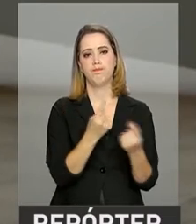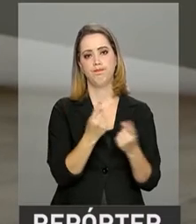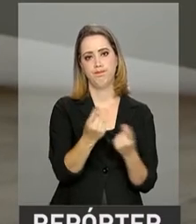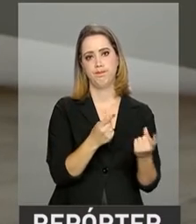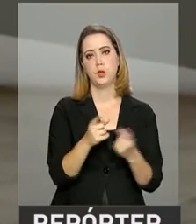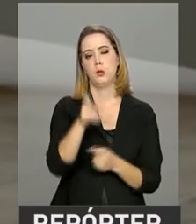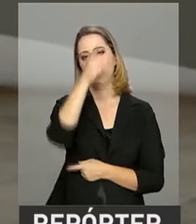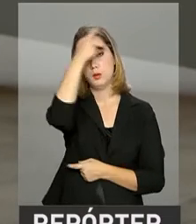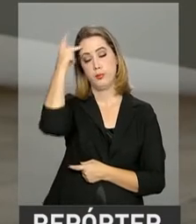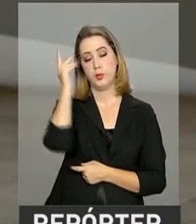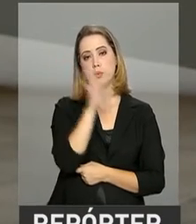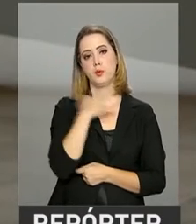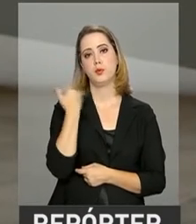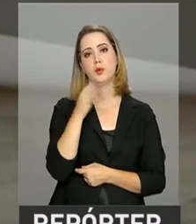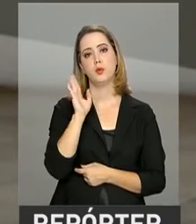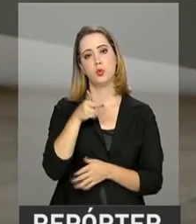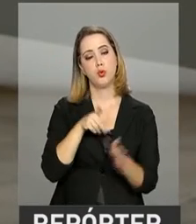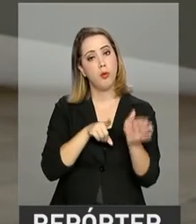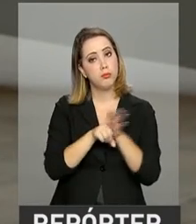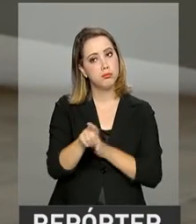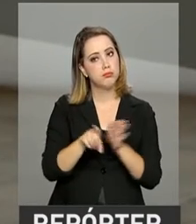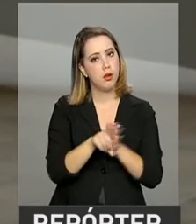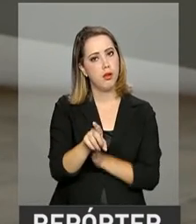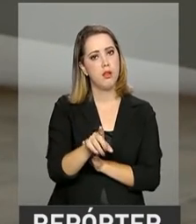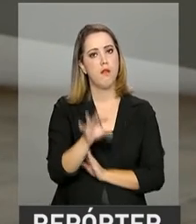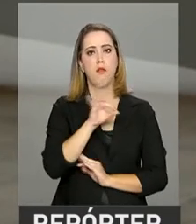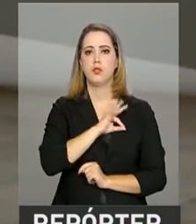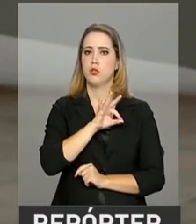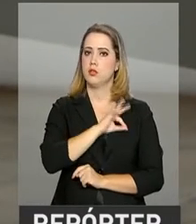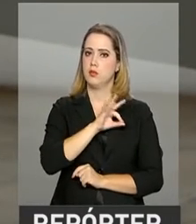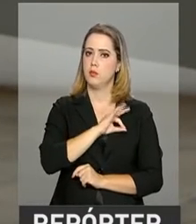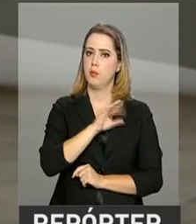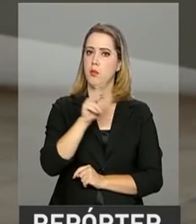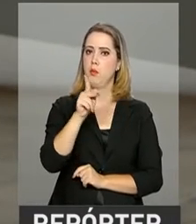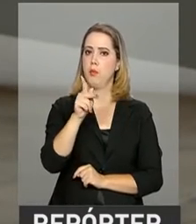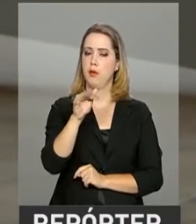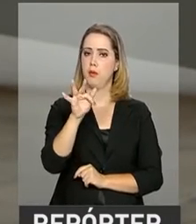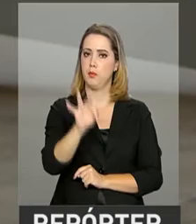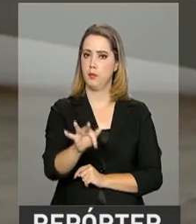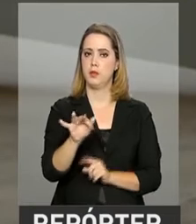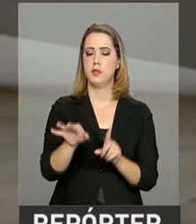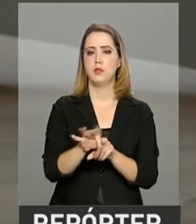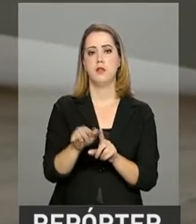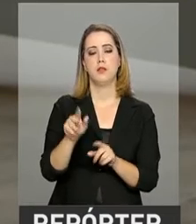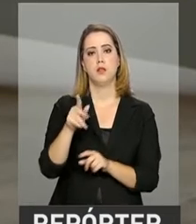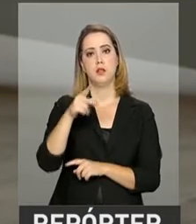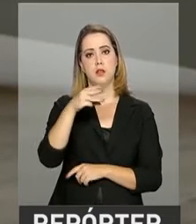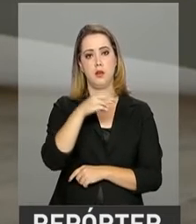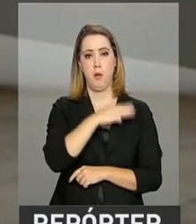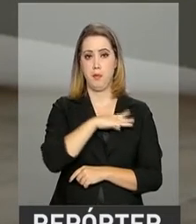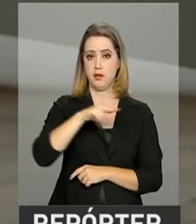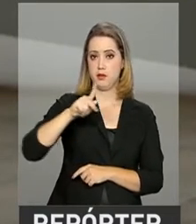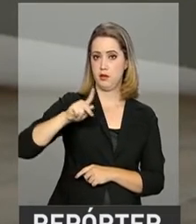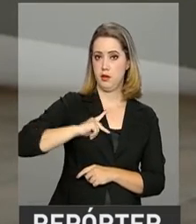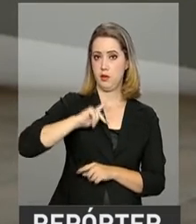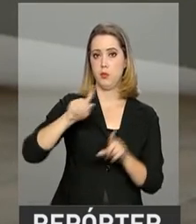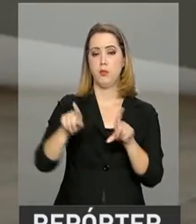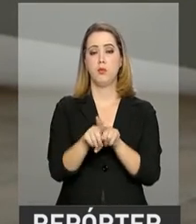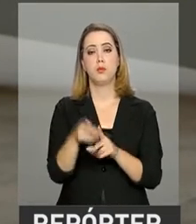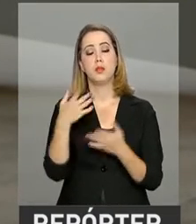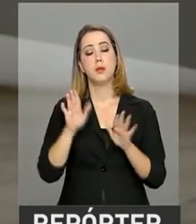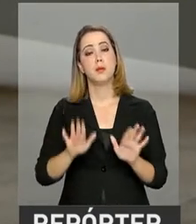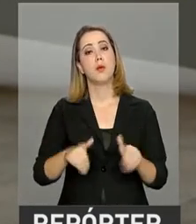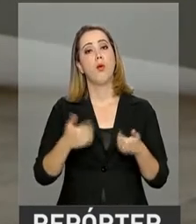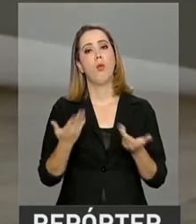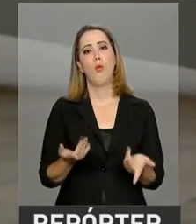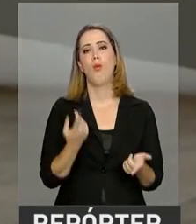foram instauradas pela Polícia Federal, Ministério Público Federal e Aeronáutica para apurar as causas do acidente aéreo.